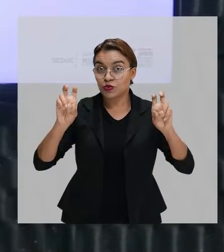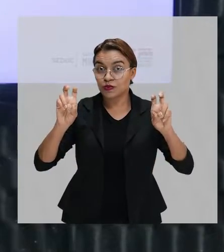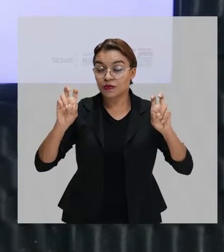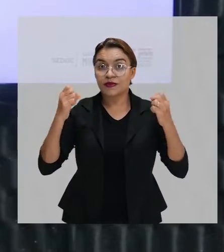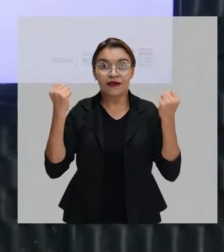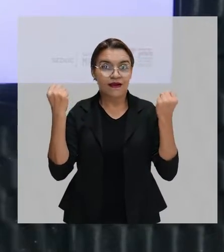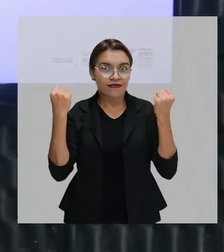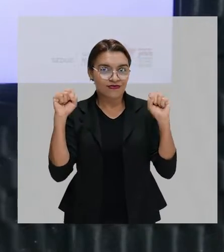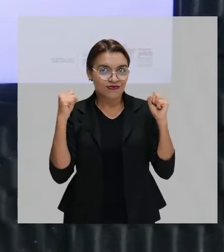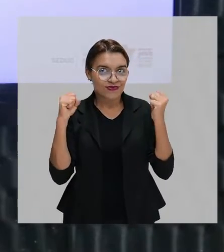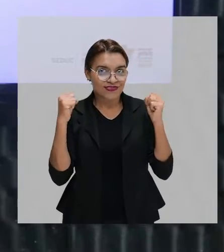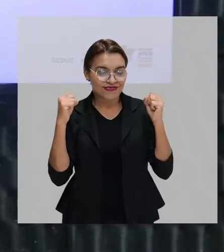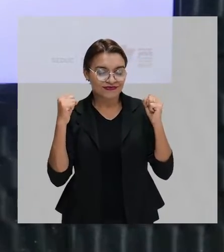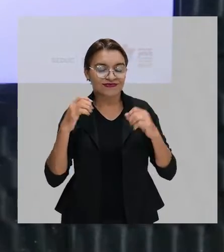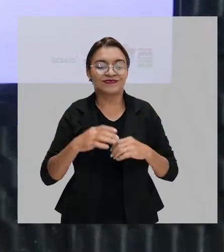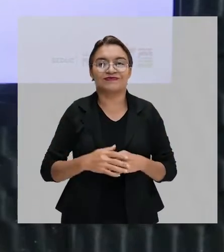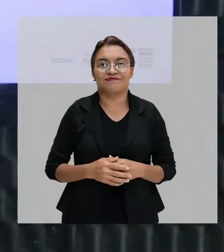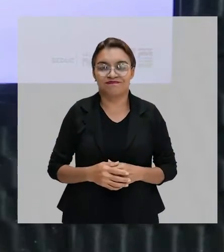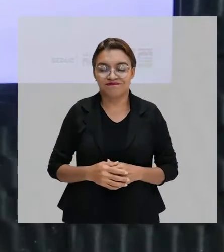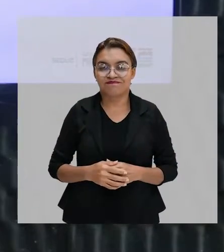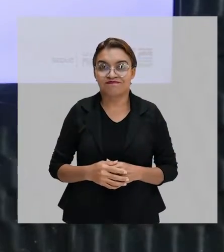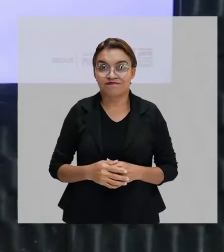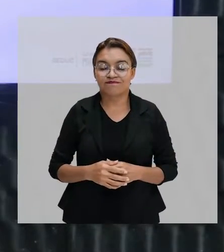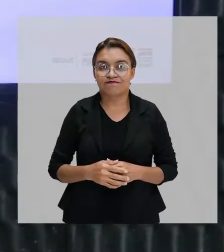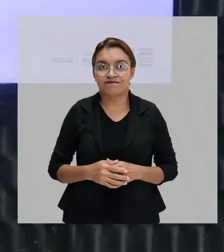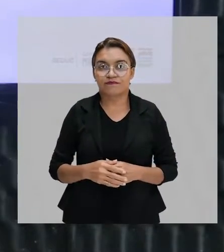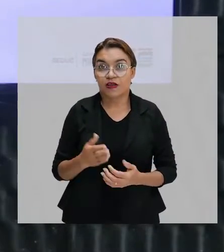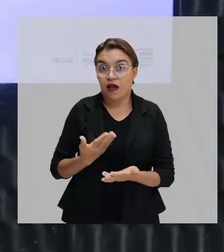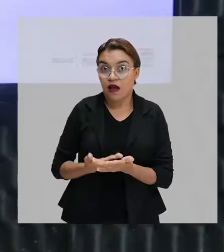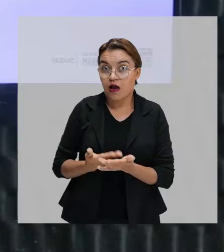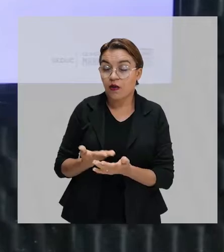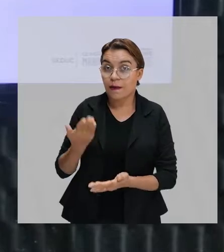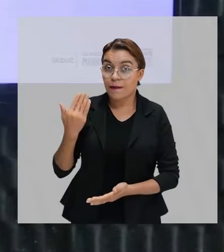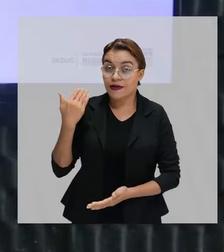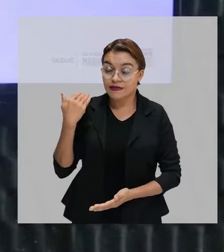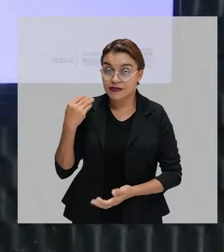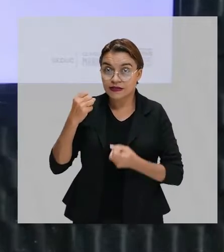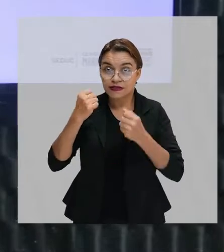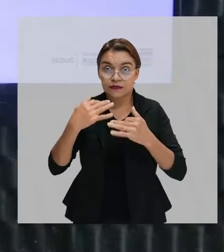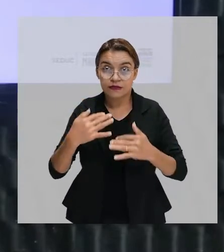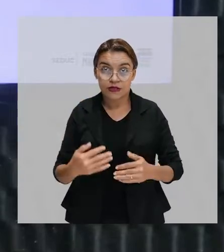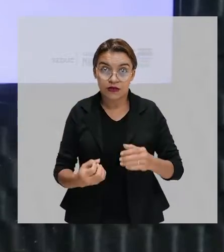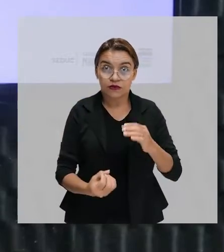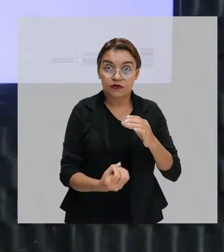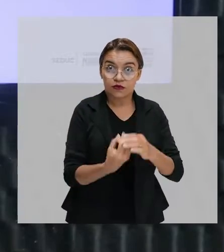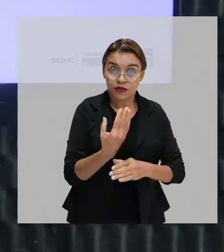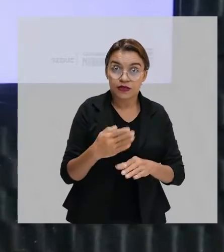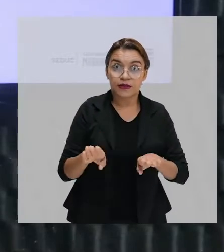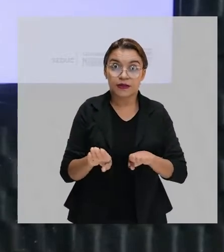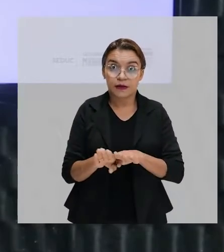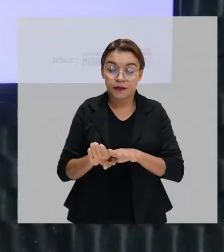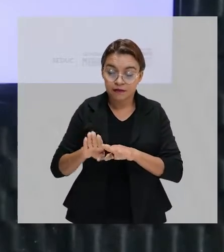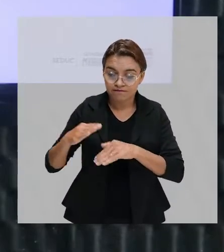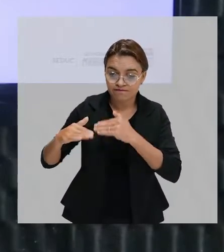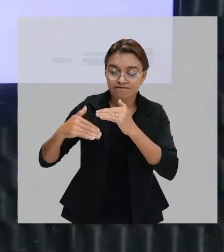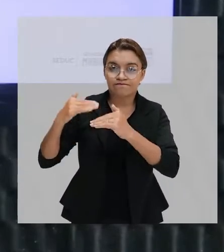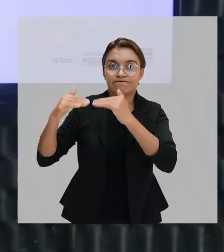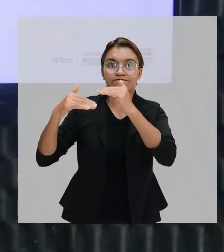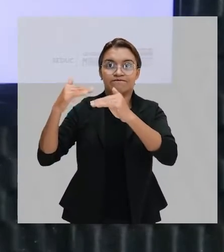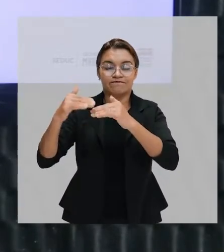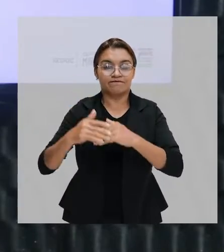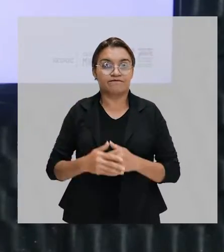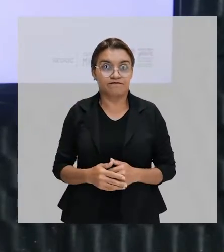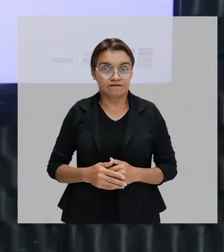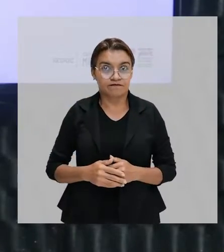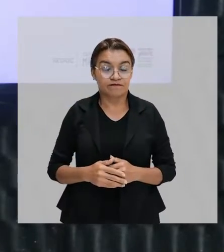física na aula passada eu falei para vocês da origem EA evolução da educação física nós vimos